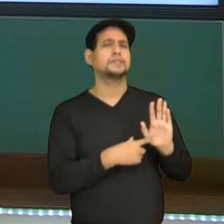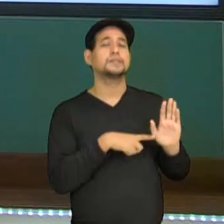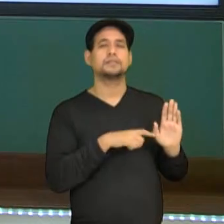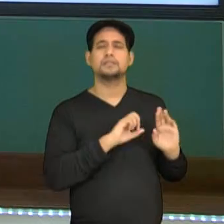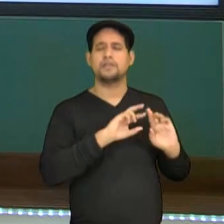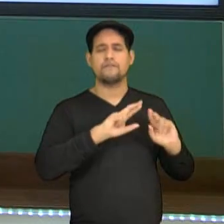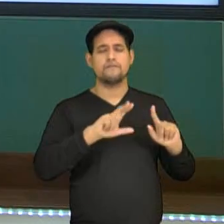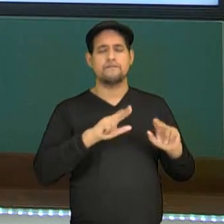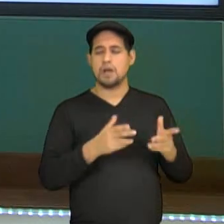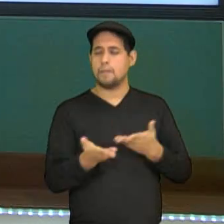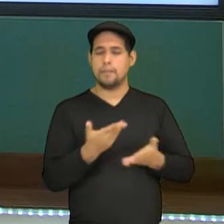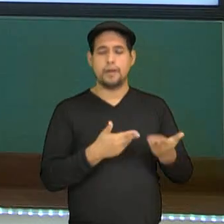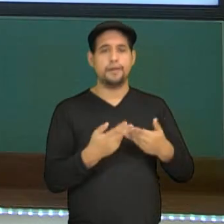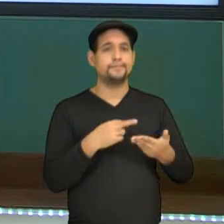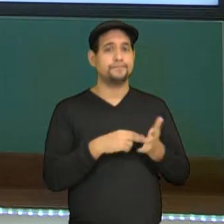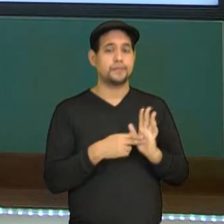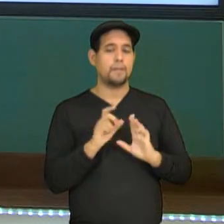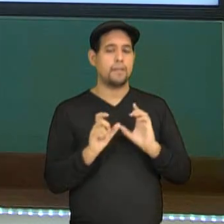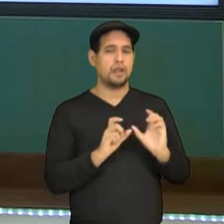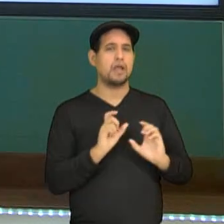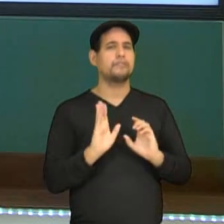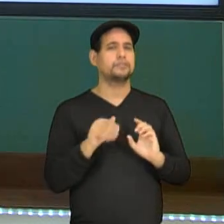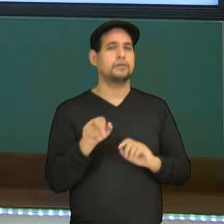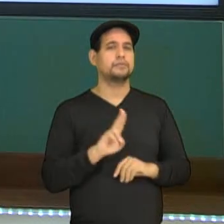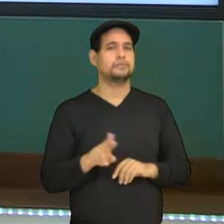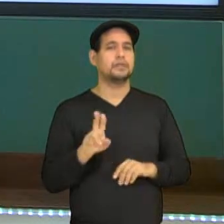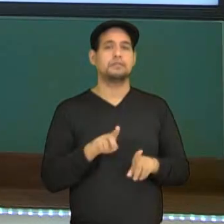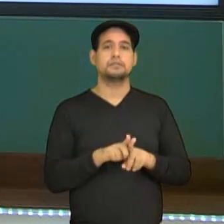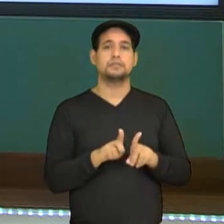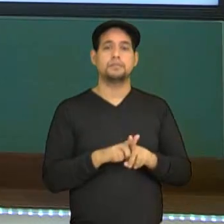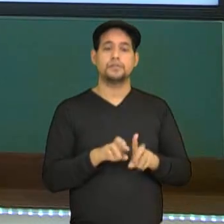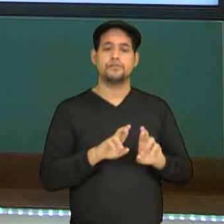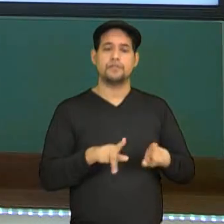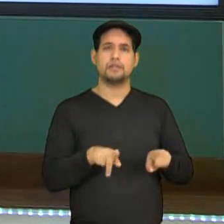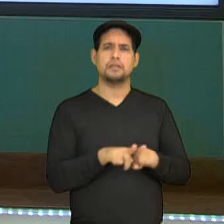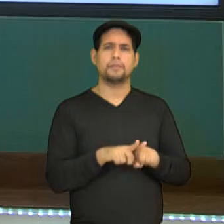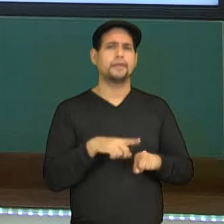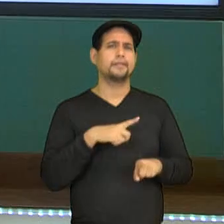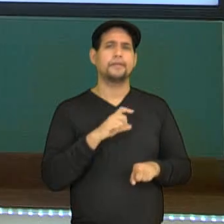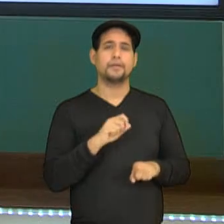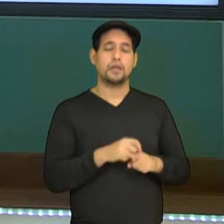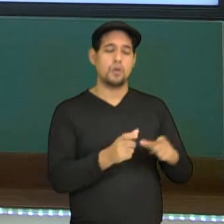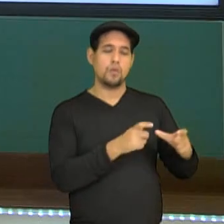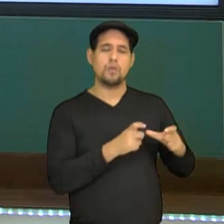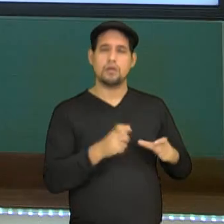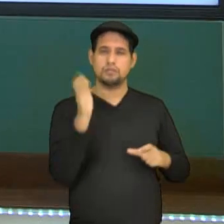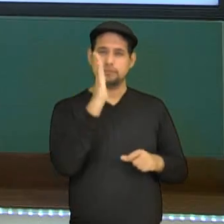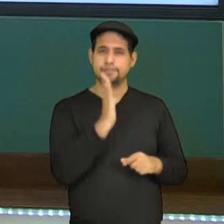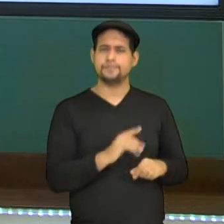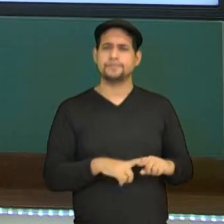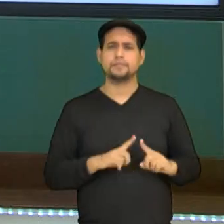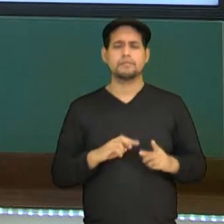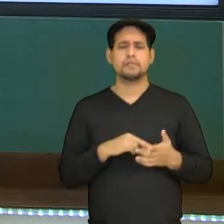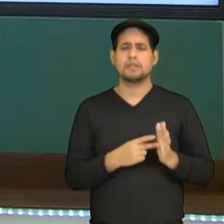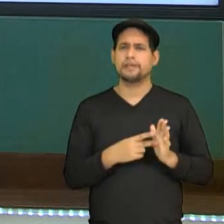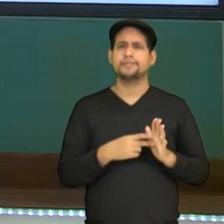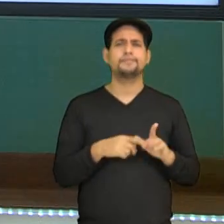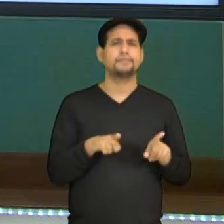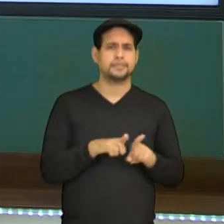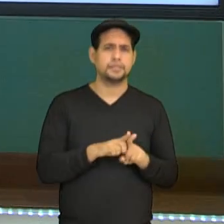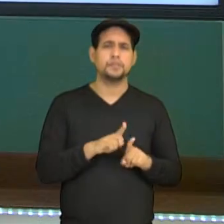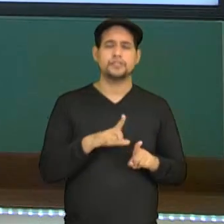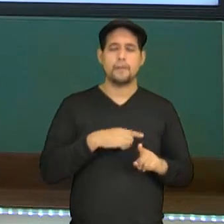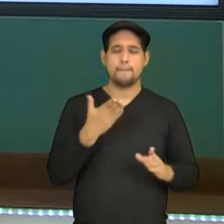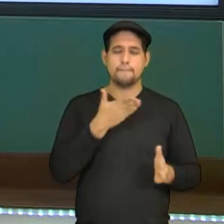mais compartimentos, é esta a palavra mais utilizada, mais diferenças em território nacional. Mas isso também